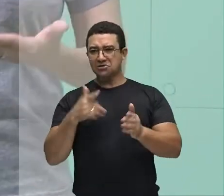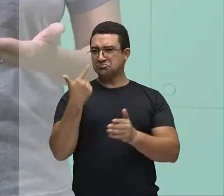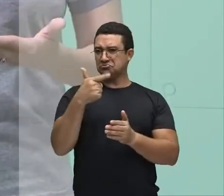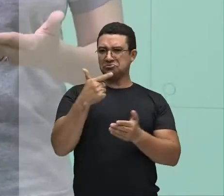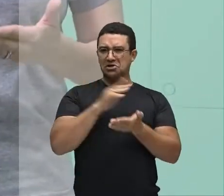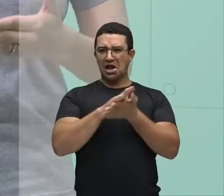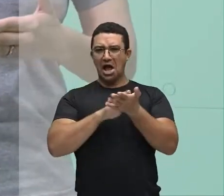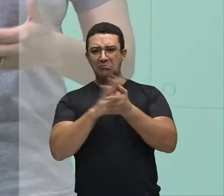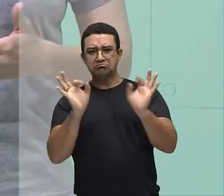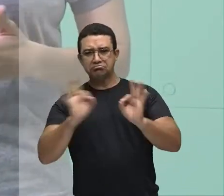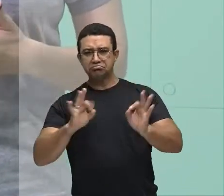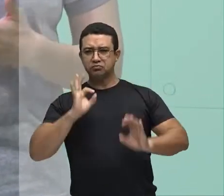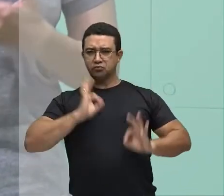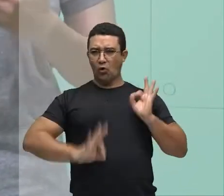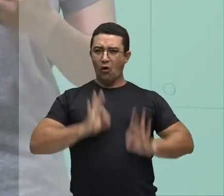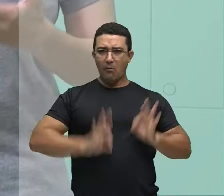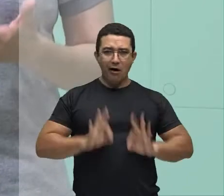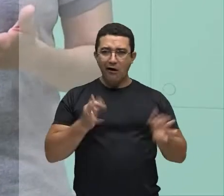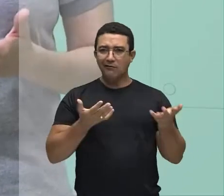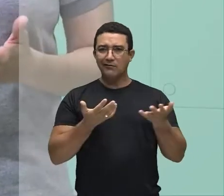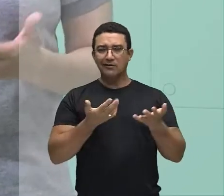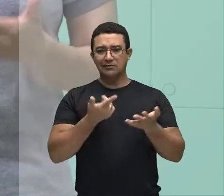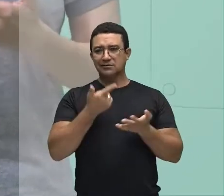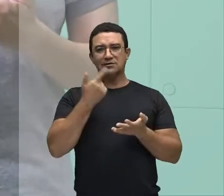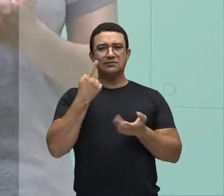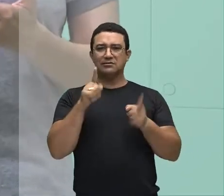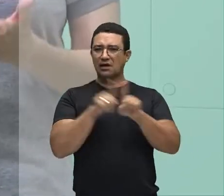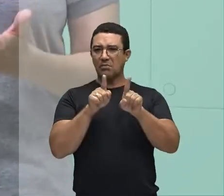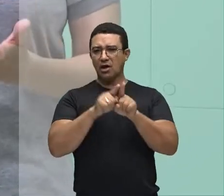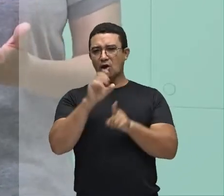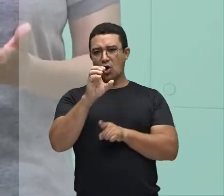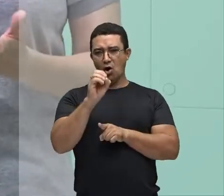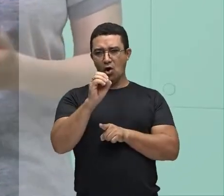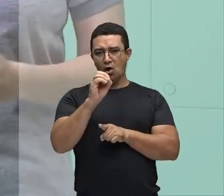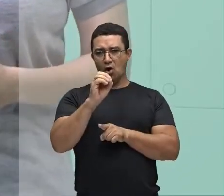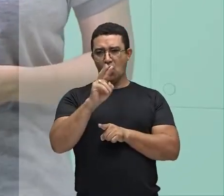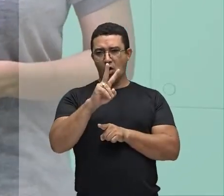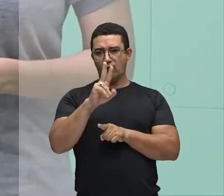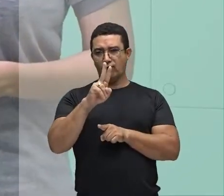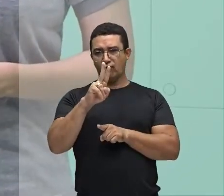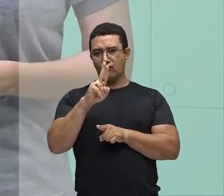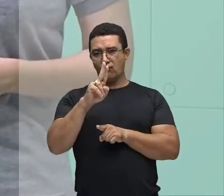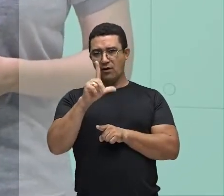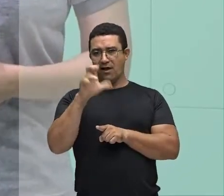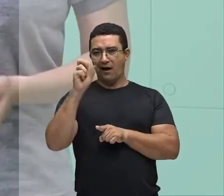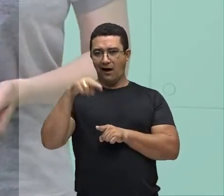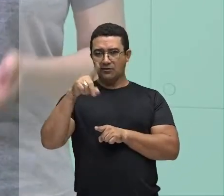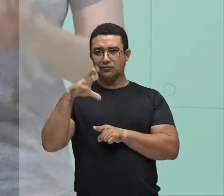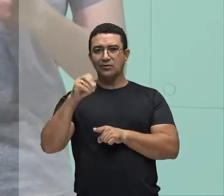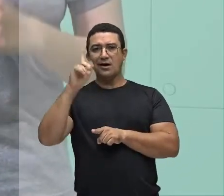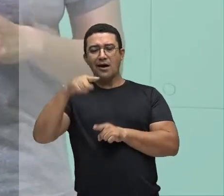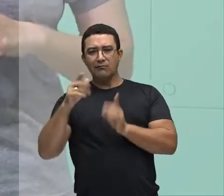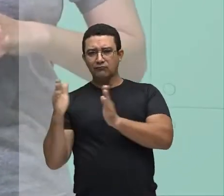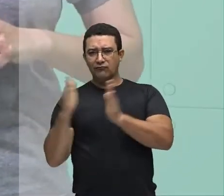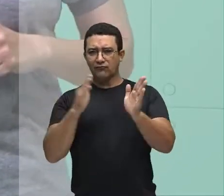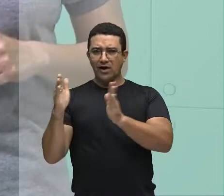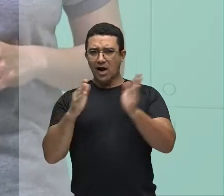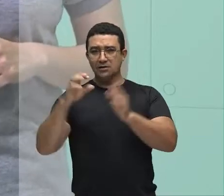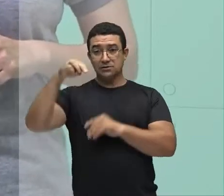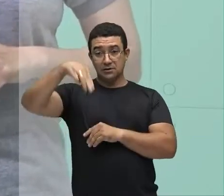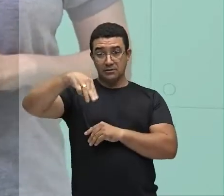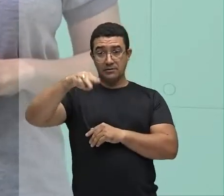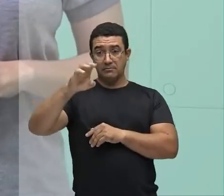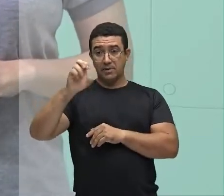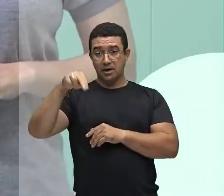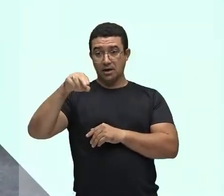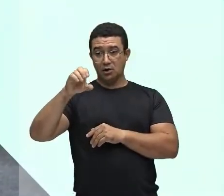muitos hormônios e que também já não está mais ovulando, a gente chama essa fase de menopausa. E é quando a mulher deixa